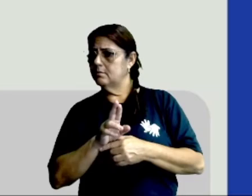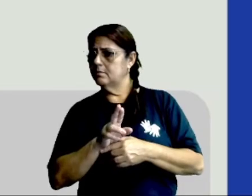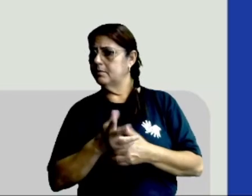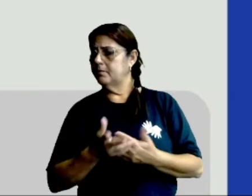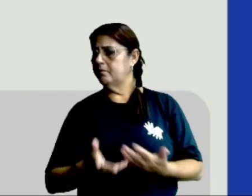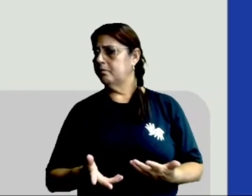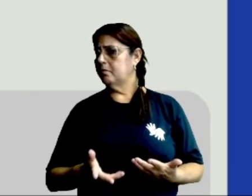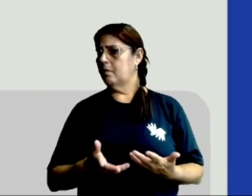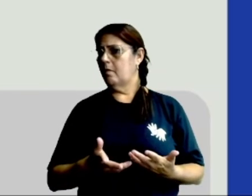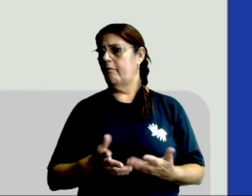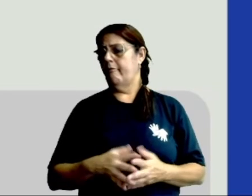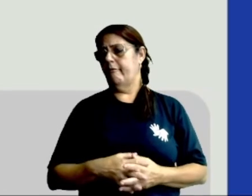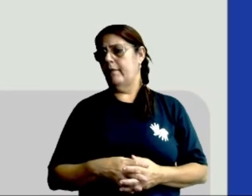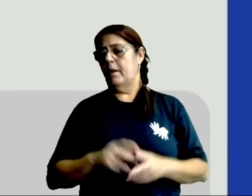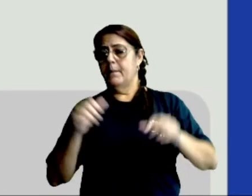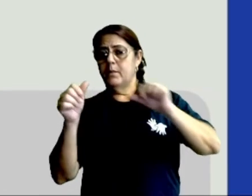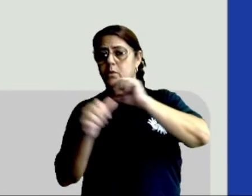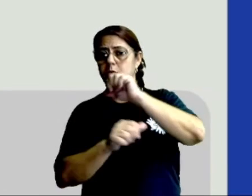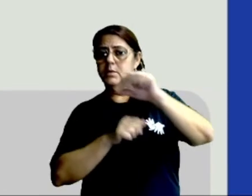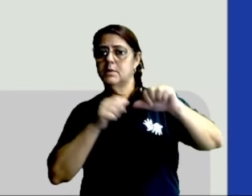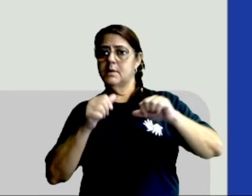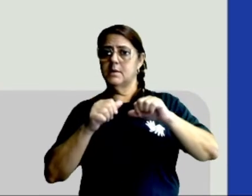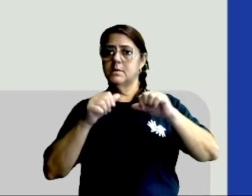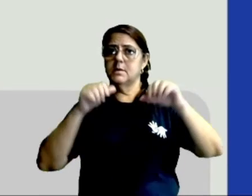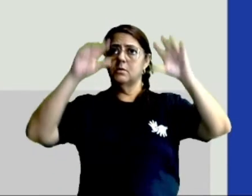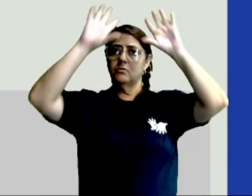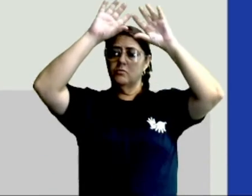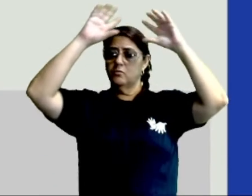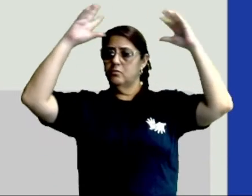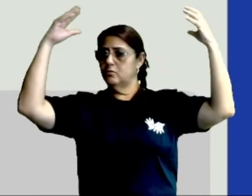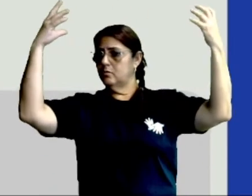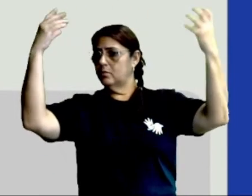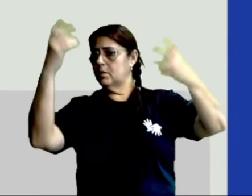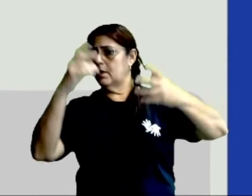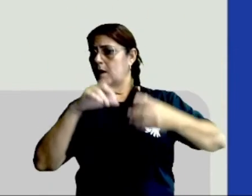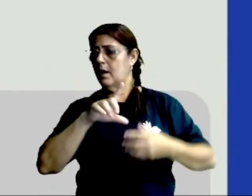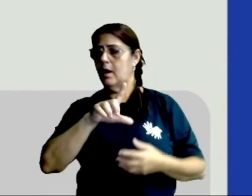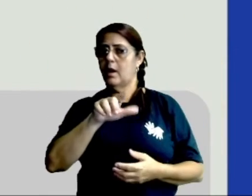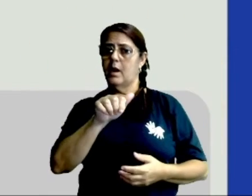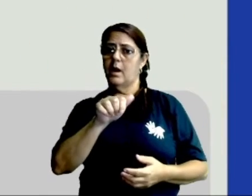dessa mudança de altitude, né? Na primeira, que é a cidade de La Paz, né?